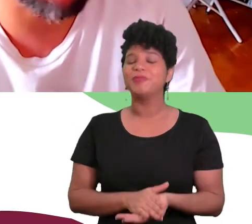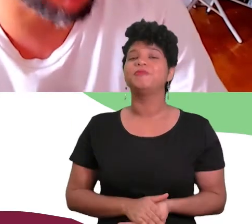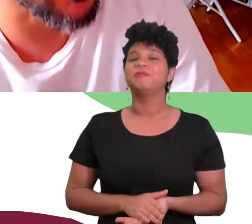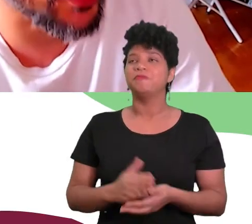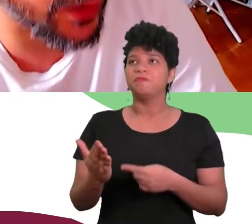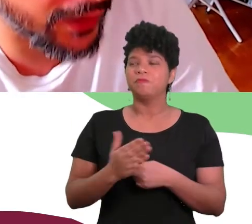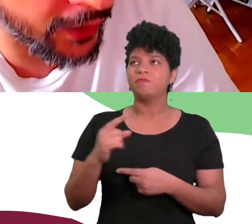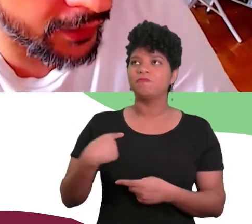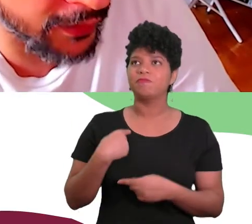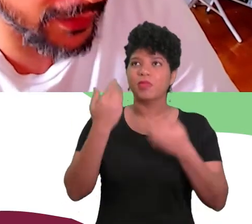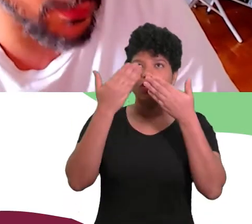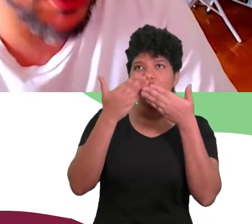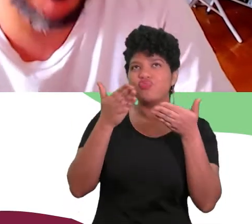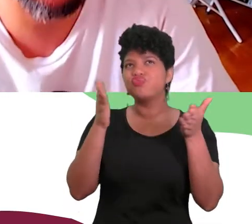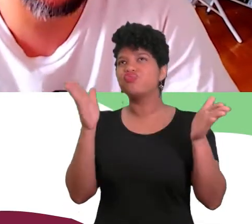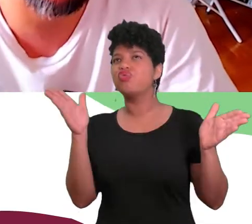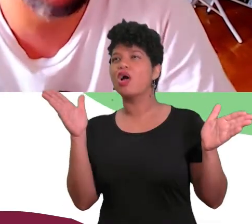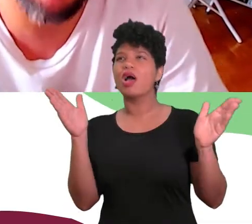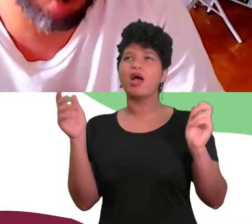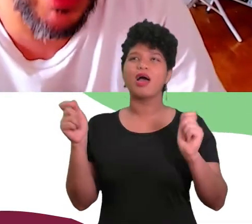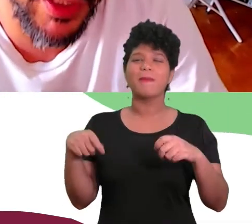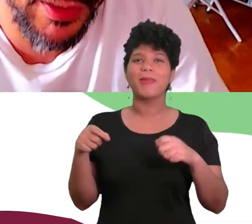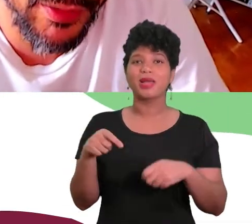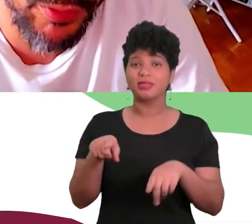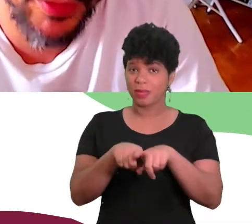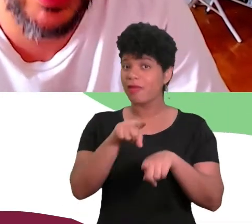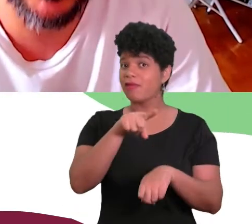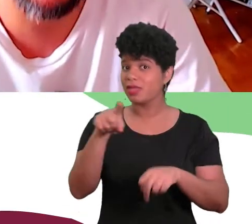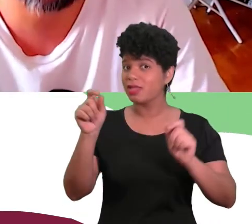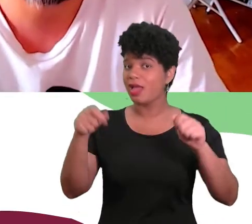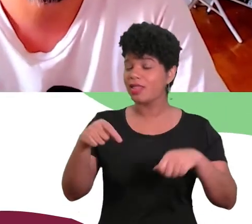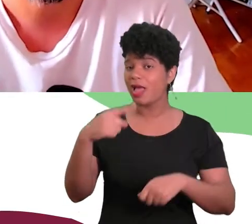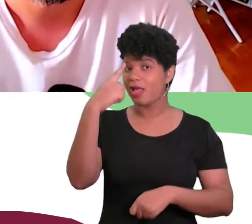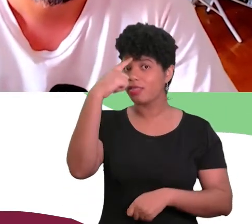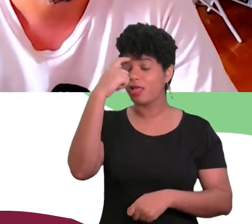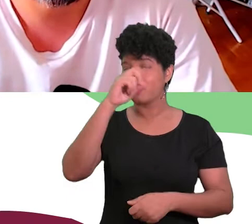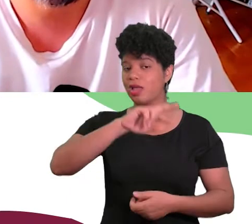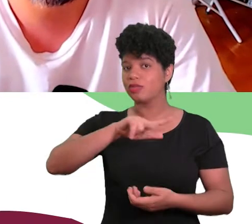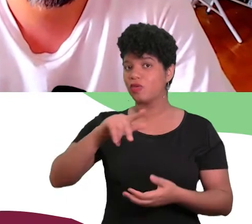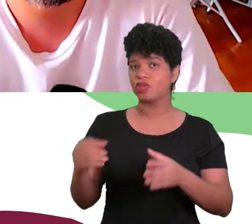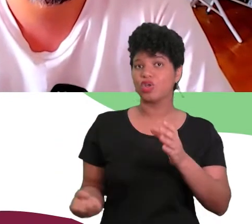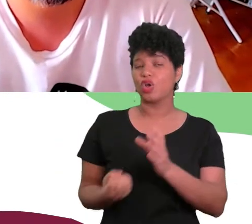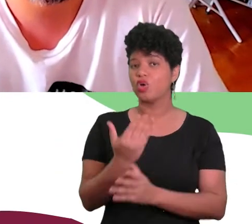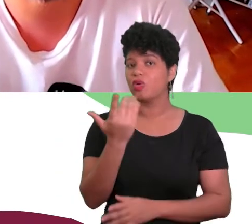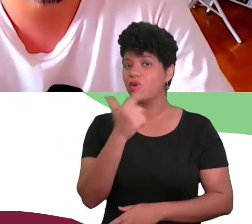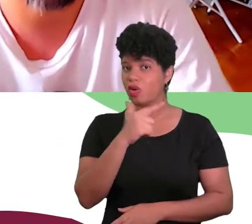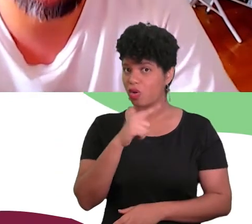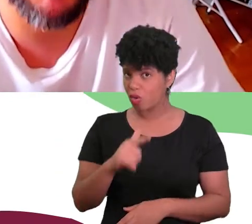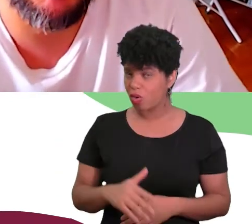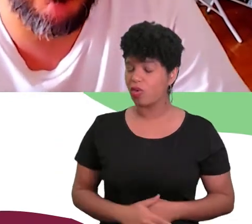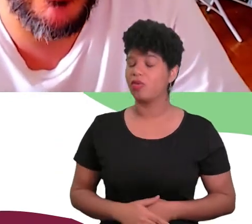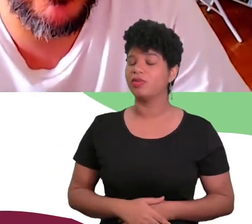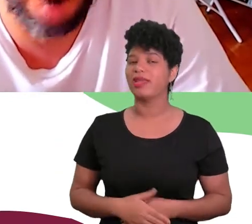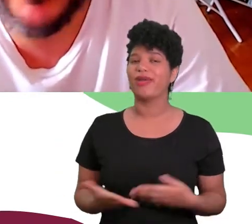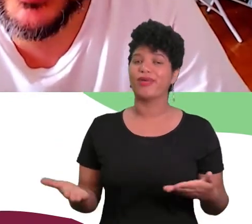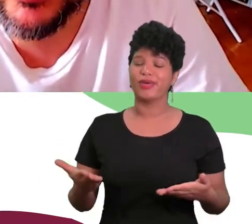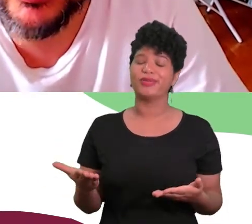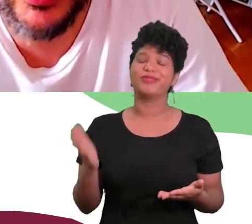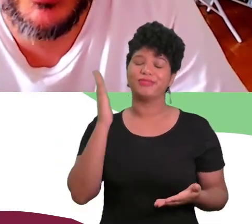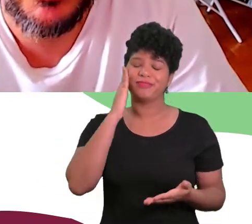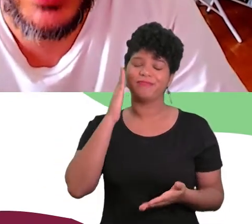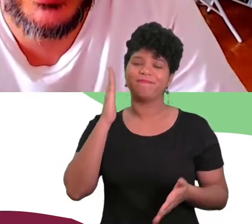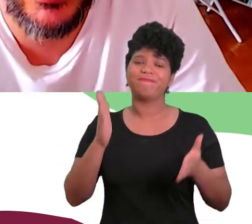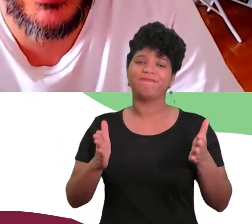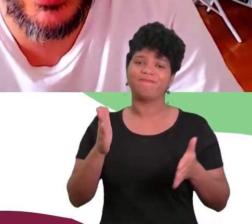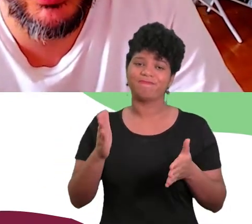a ampliar a nossa rede e imagino que também vai ampliar a rede de vocês para a gente tentar passar por esse momento tão difícil,